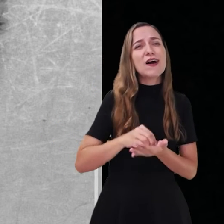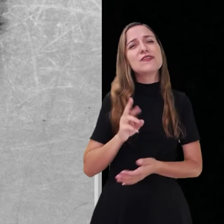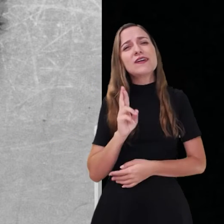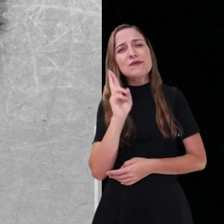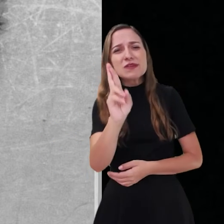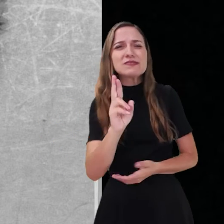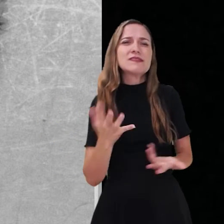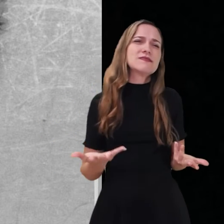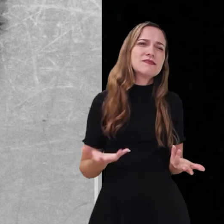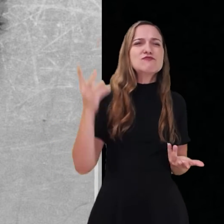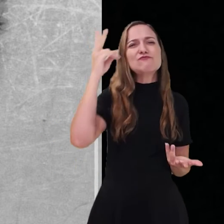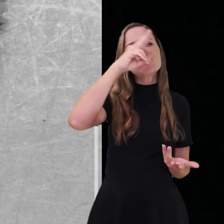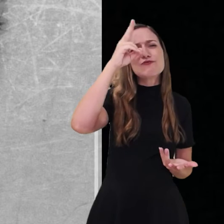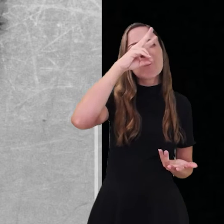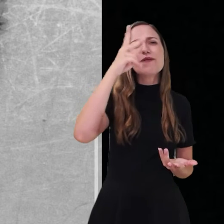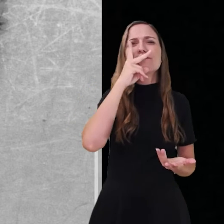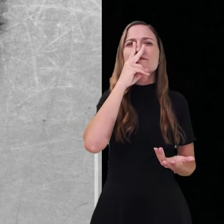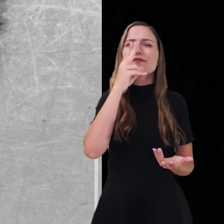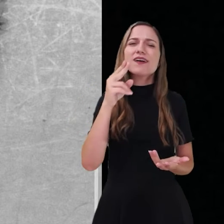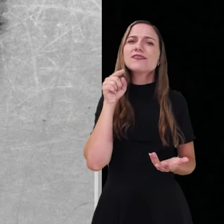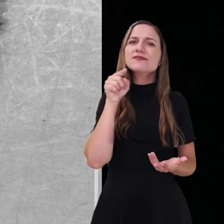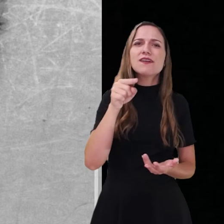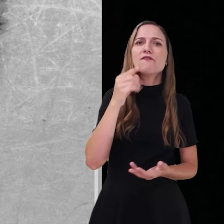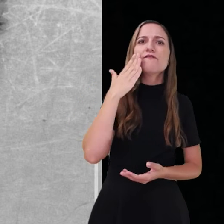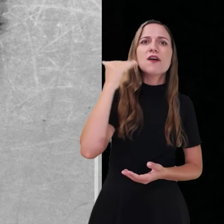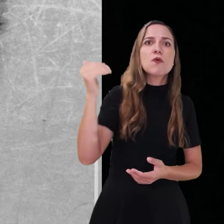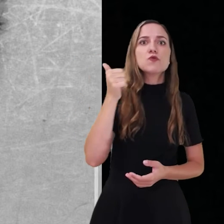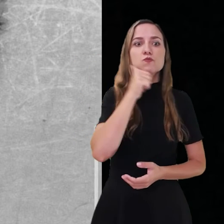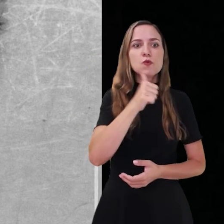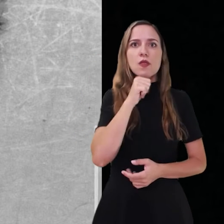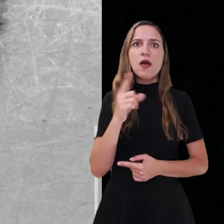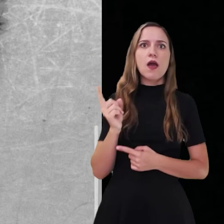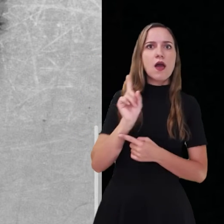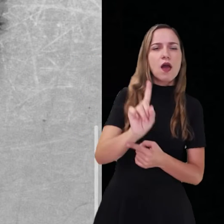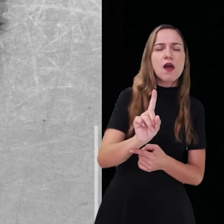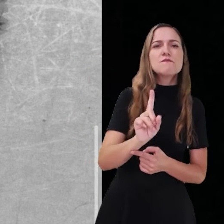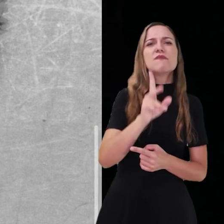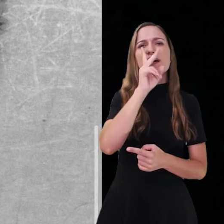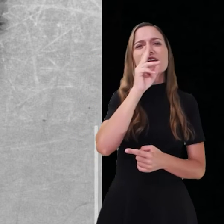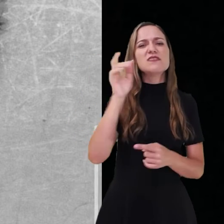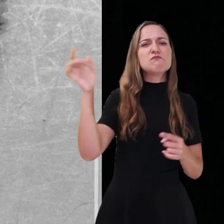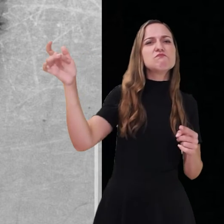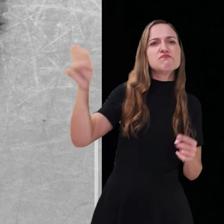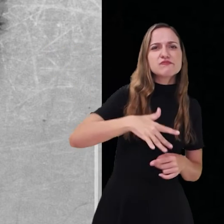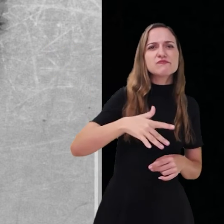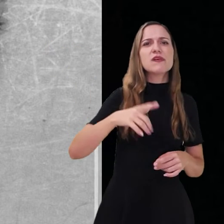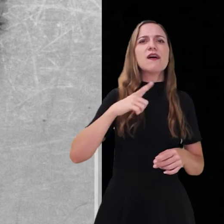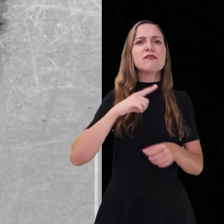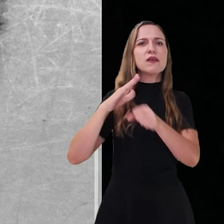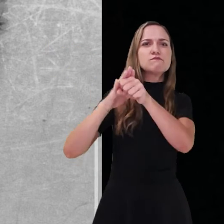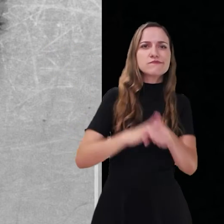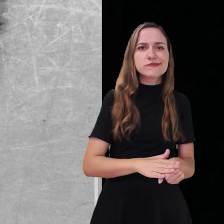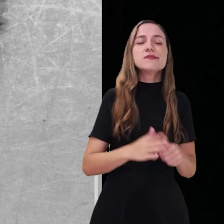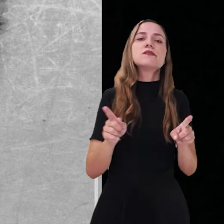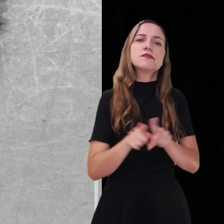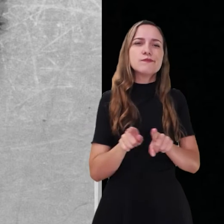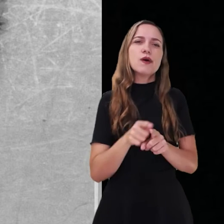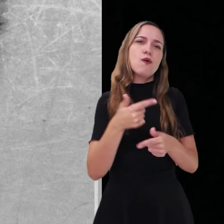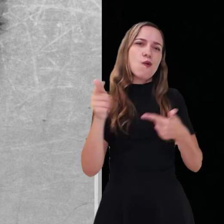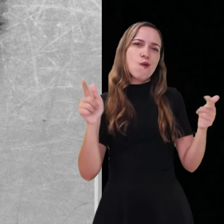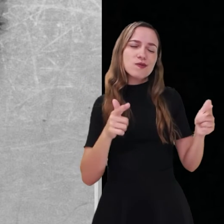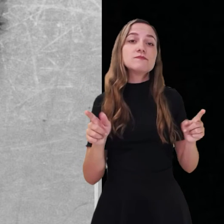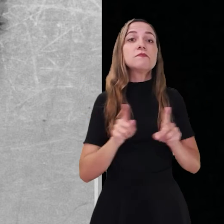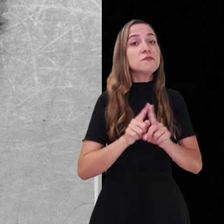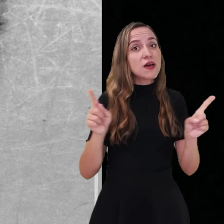falta de representatividade, histórias que, apesar de darem destaque às personagens femininas, as colocam em condições de submissão